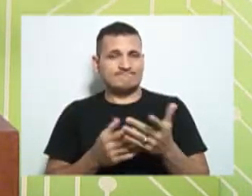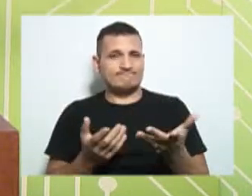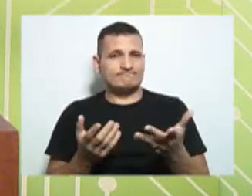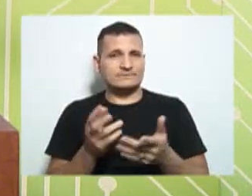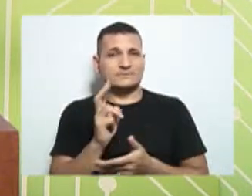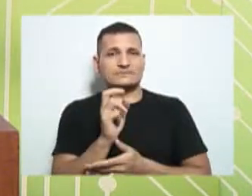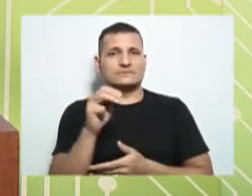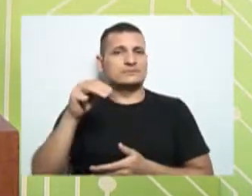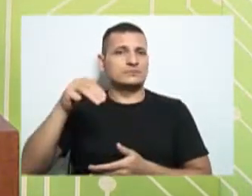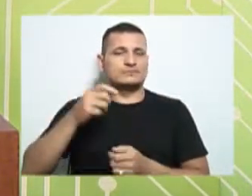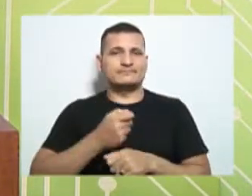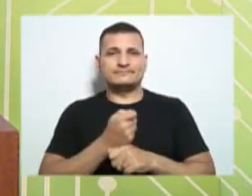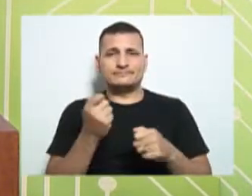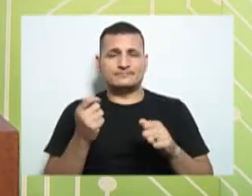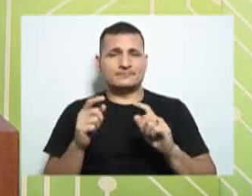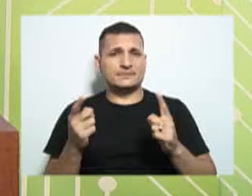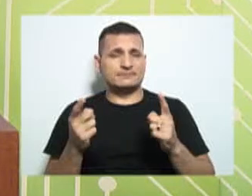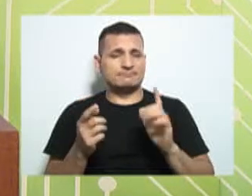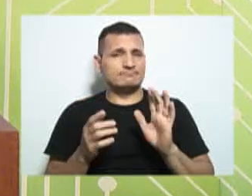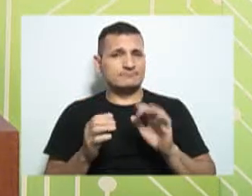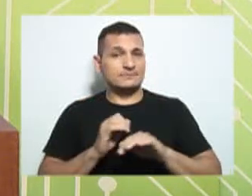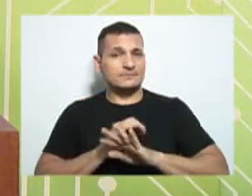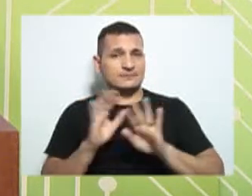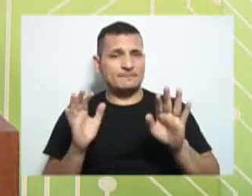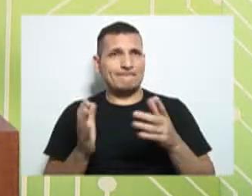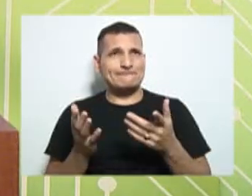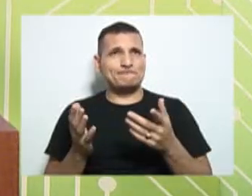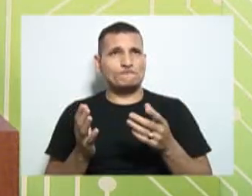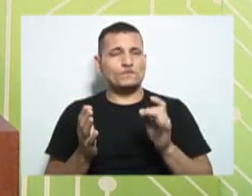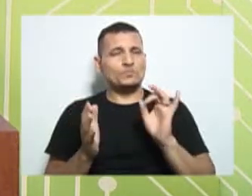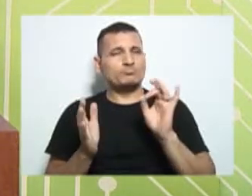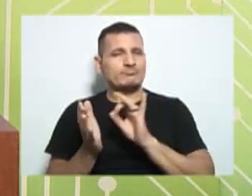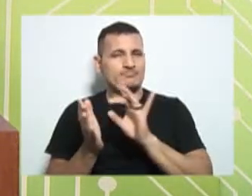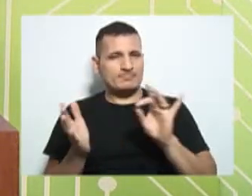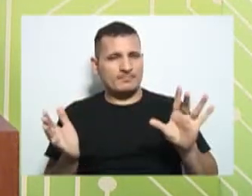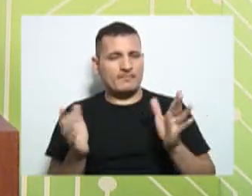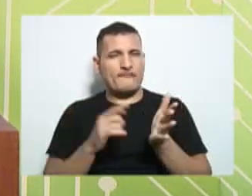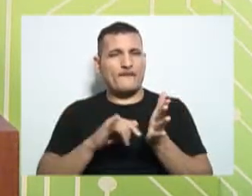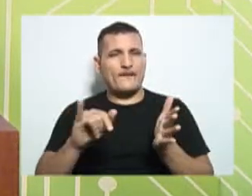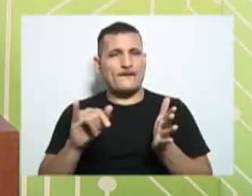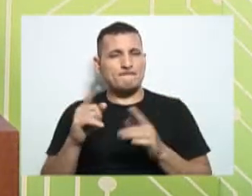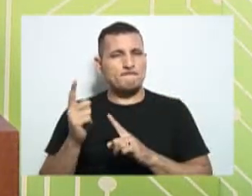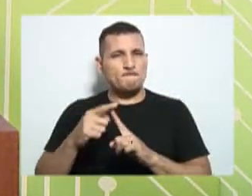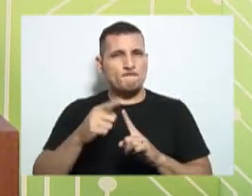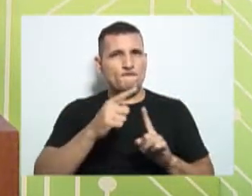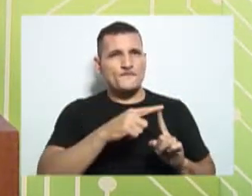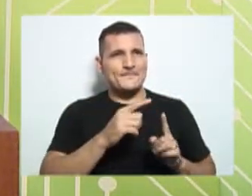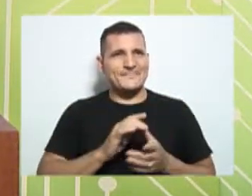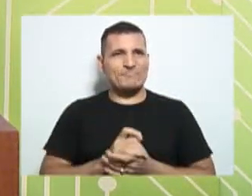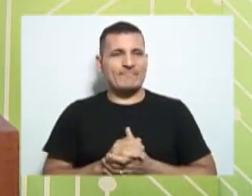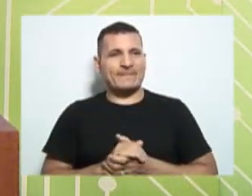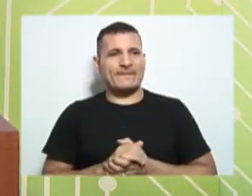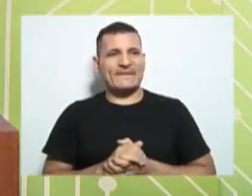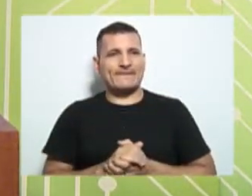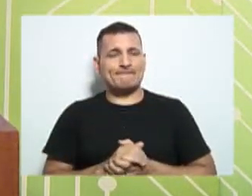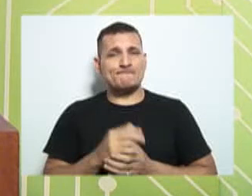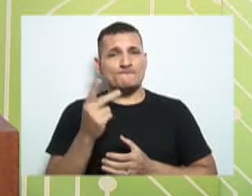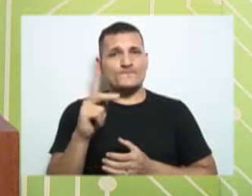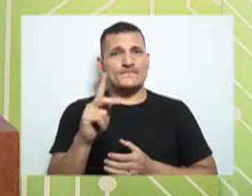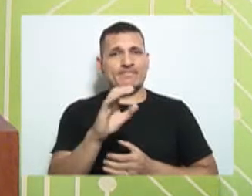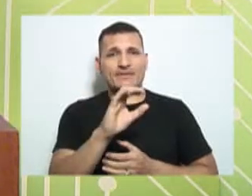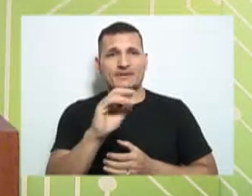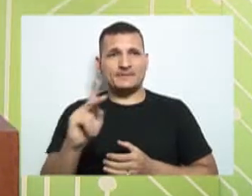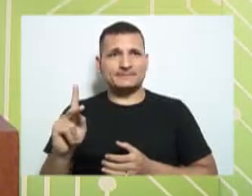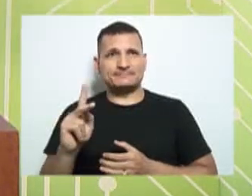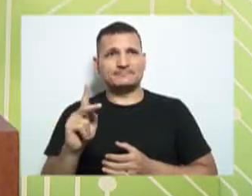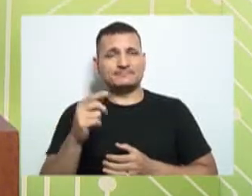mas eu acredito que tenha ficado claro com relação a cada tributação que a sua cooperativa